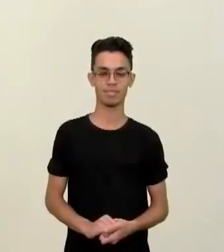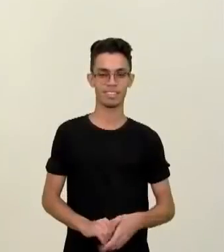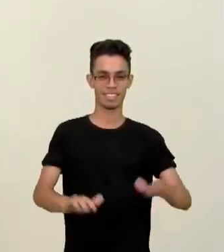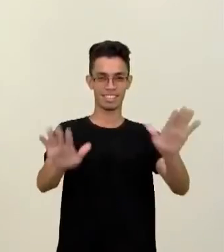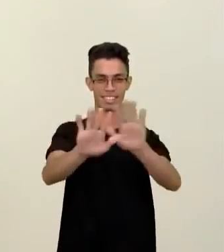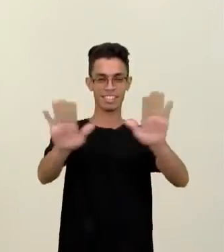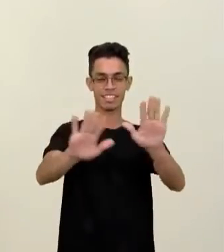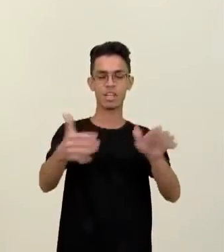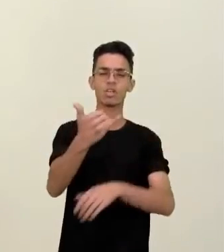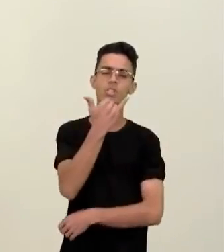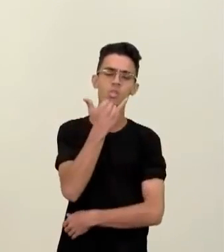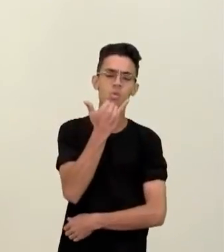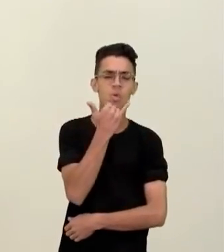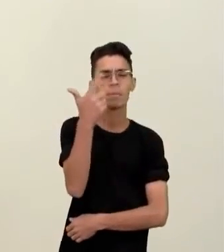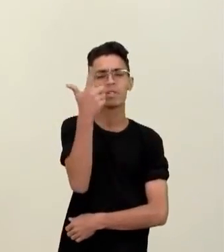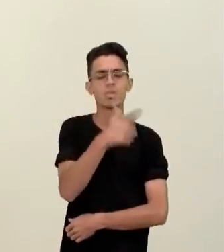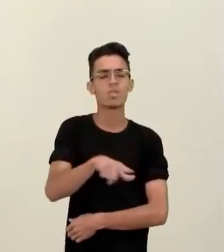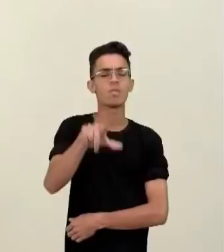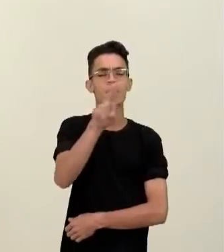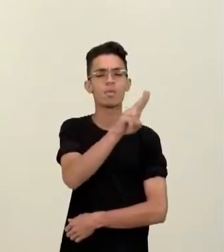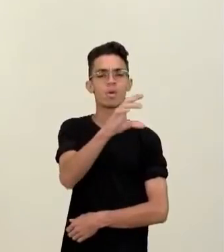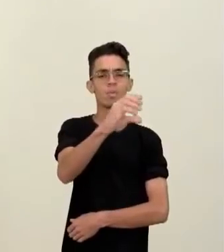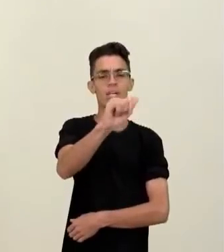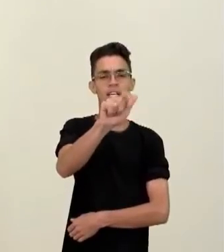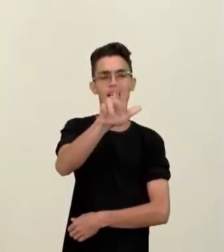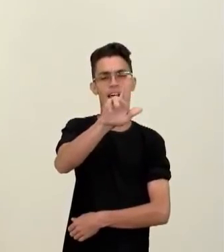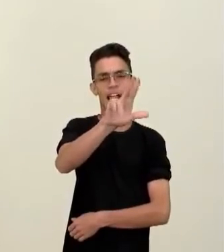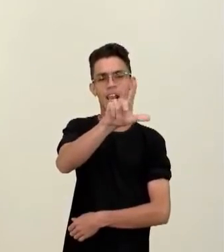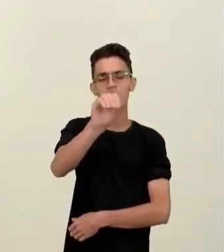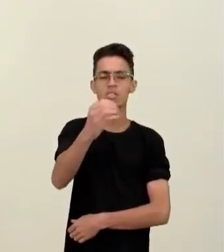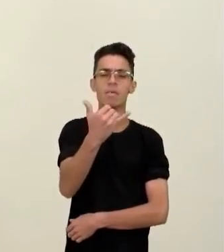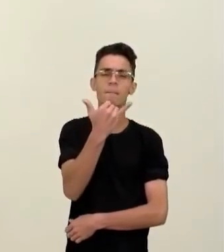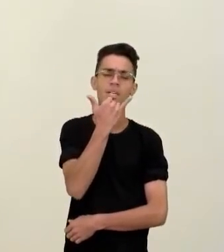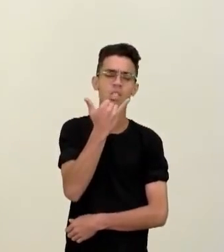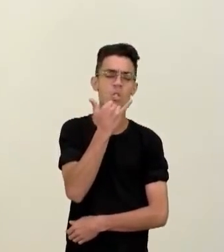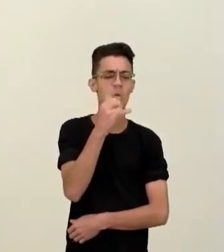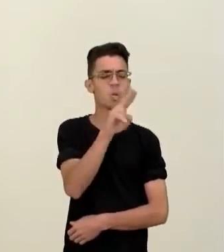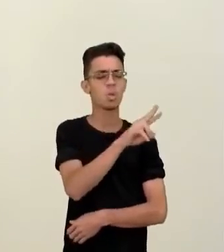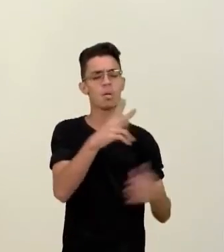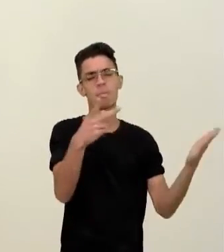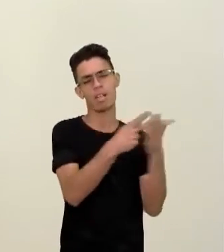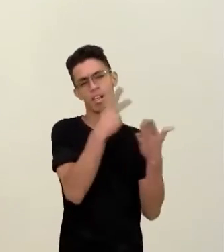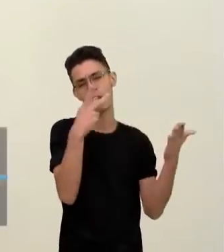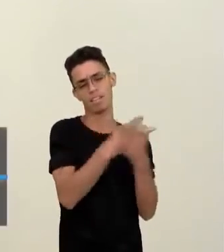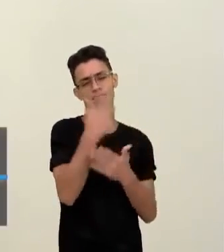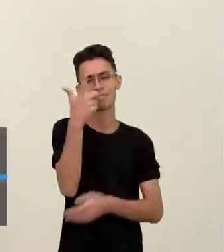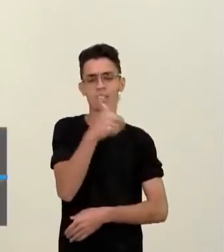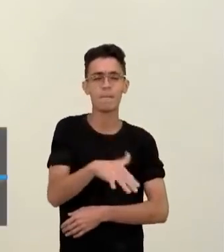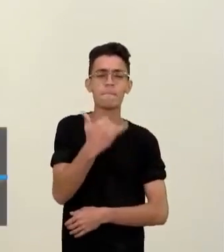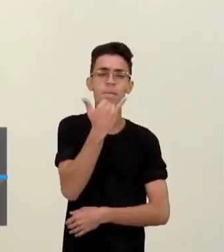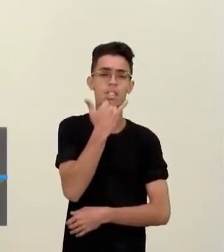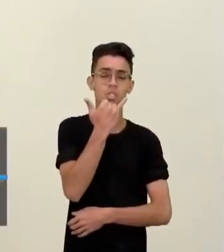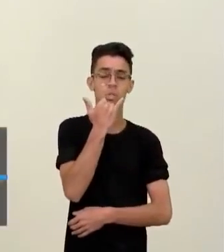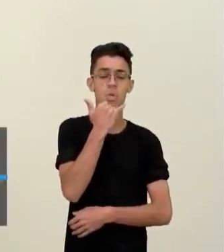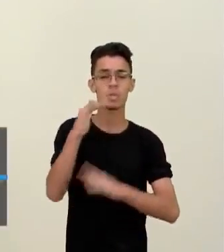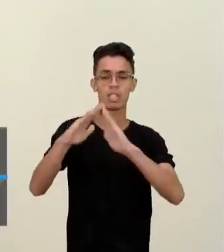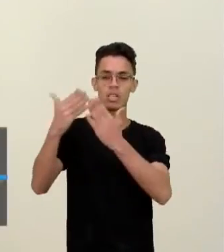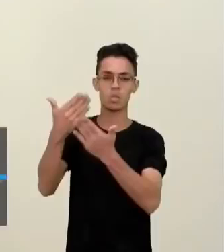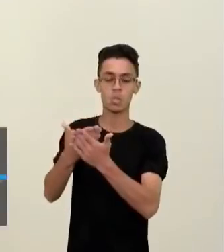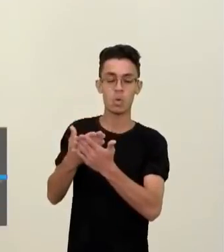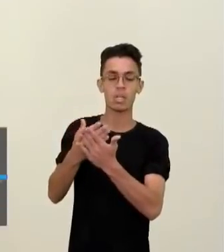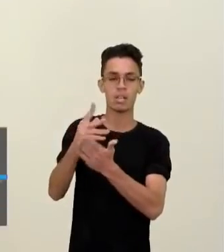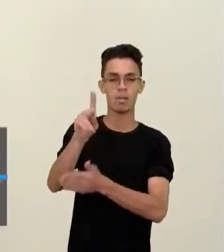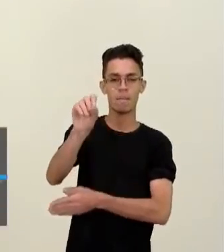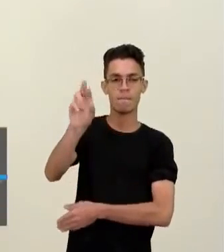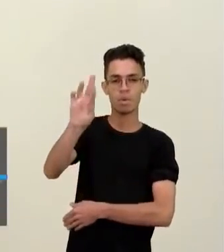Oi, Vivi, pedi desculpas de novo pro Carlos, meu, não me perdoe de ler o nome errado aqui, tá bom? Carlos, lá da Escola Portal da